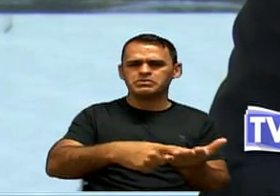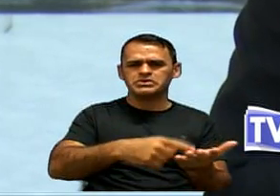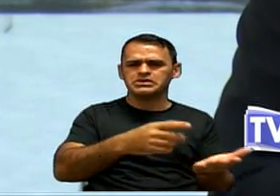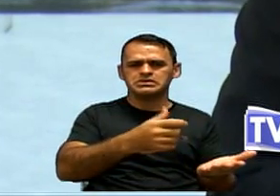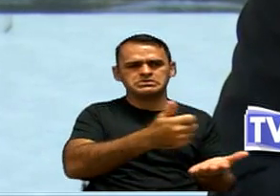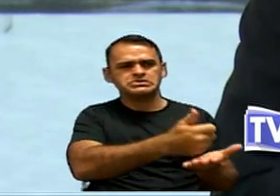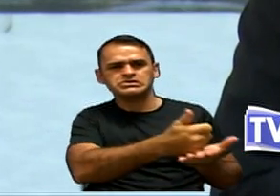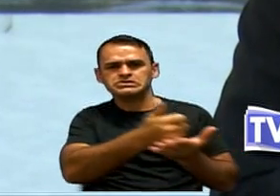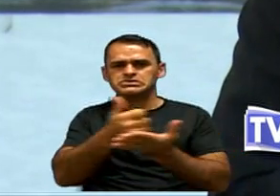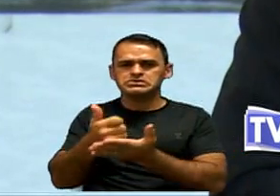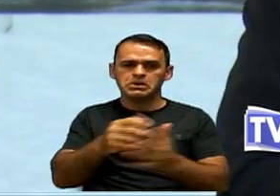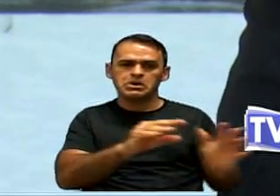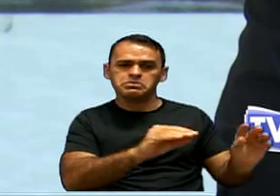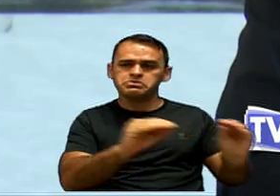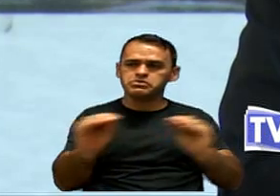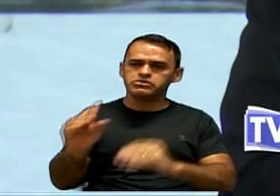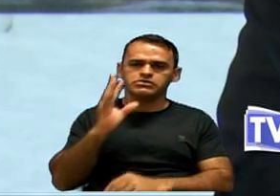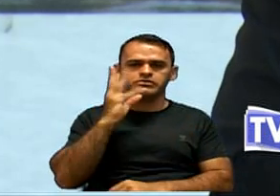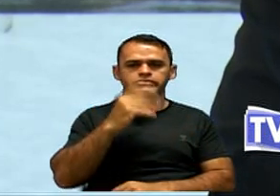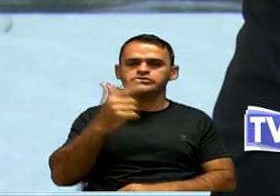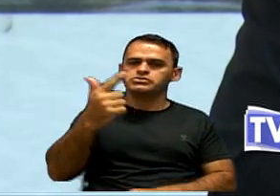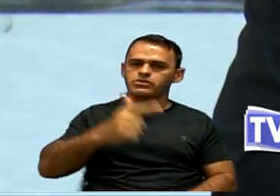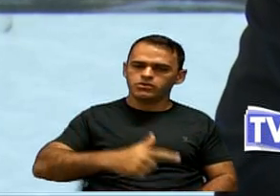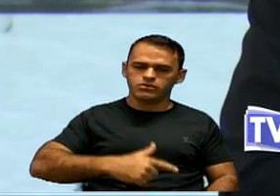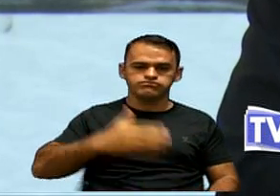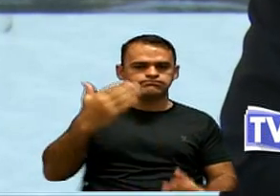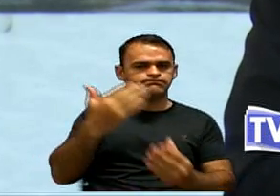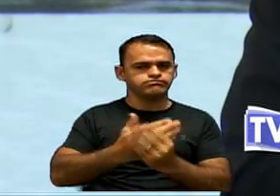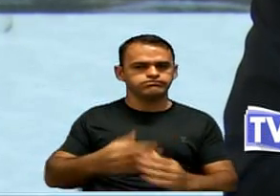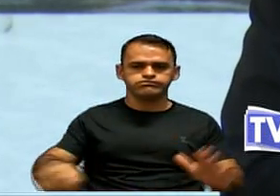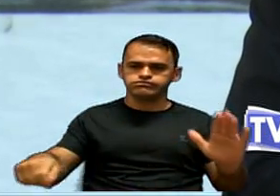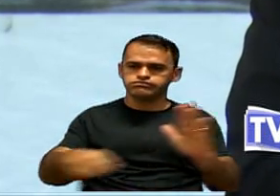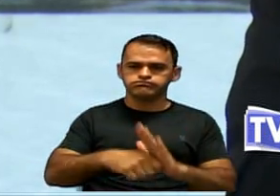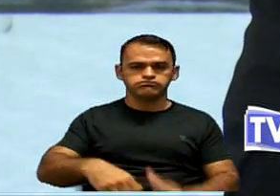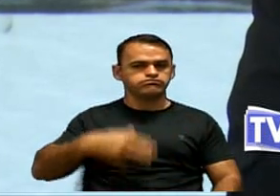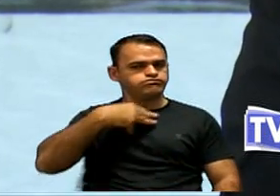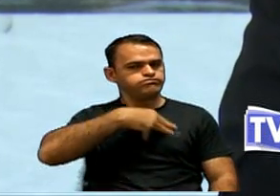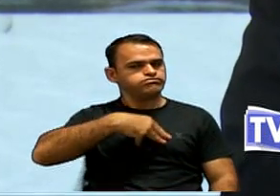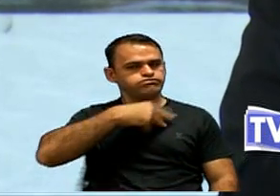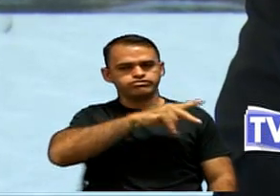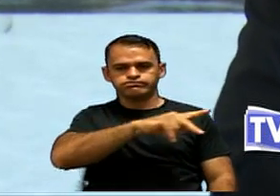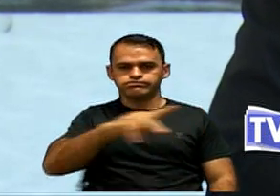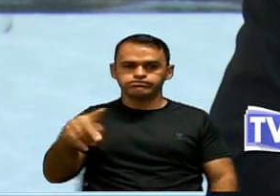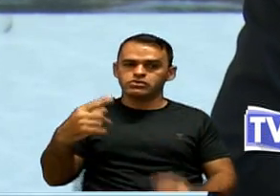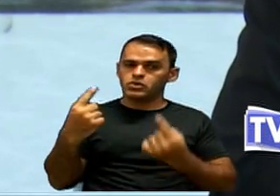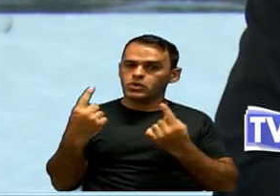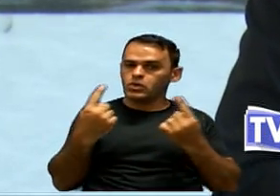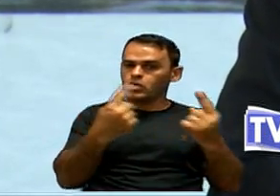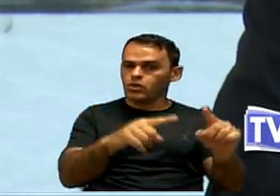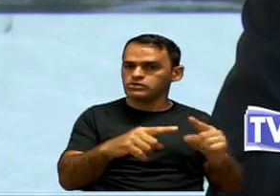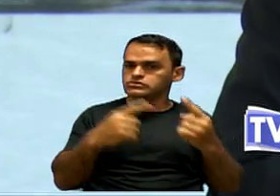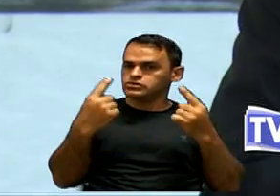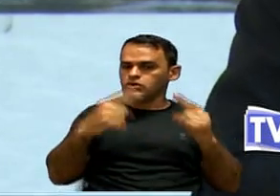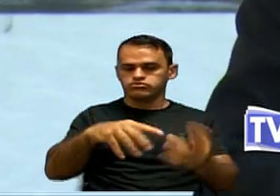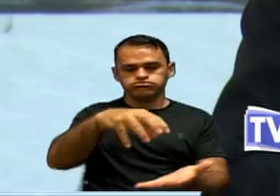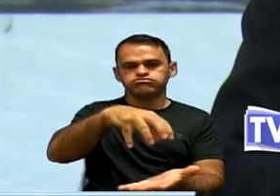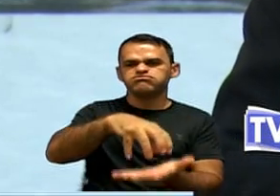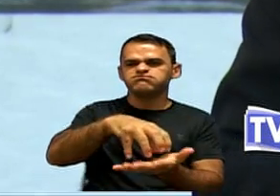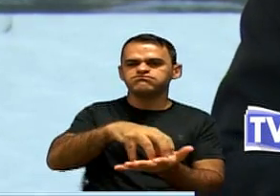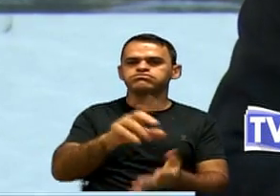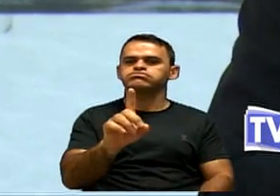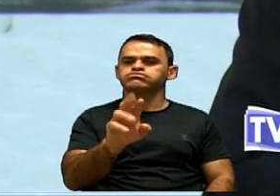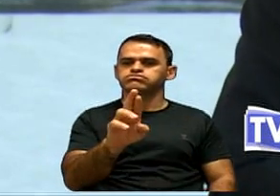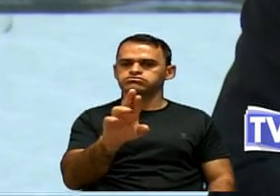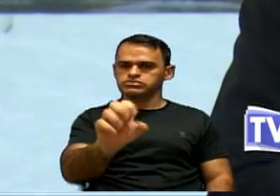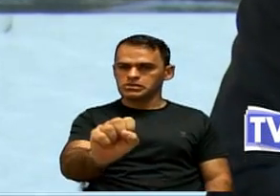transferência. O que nós fizemos de novo? Entramos com uma representação no Ministério Público contra a DRS por não estar